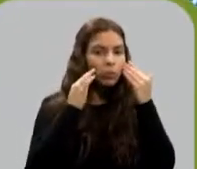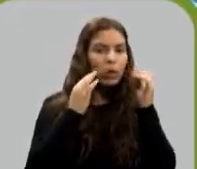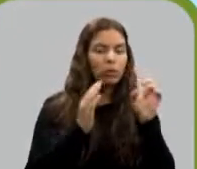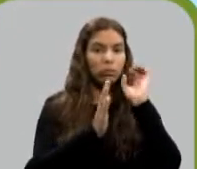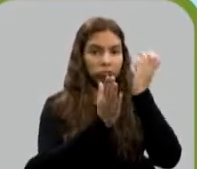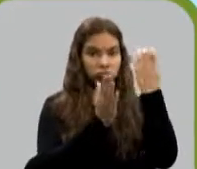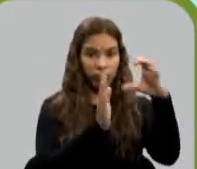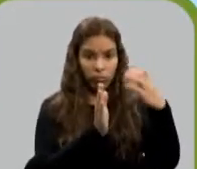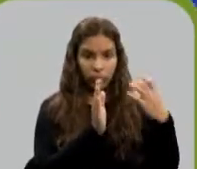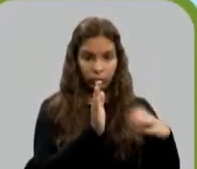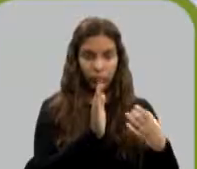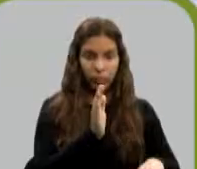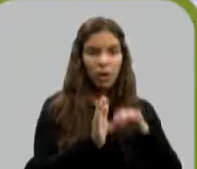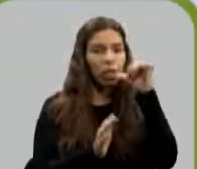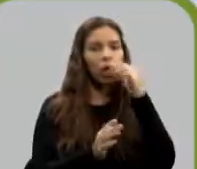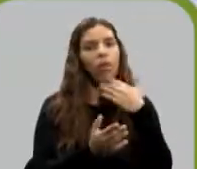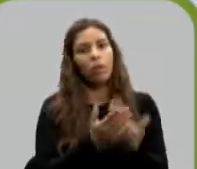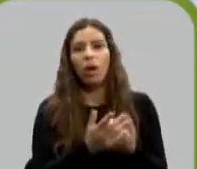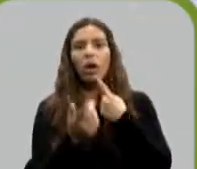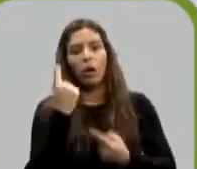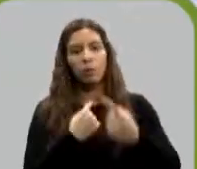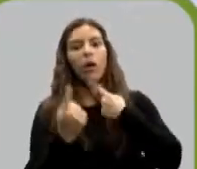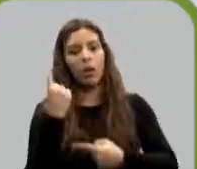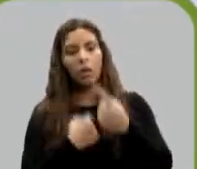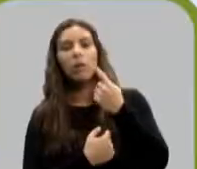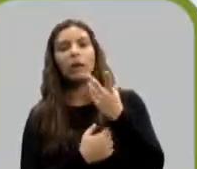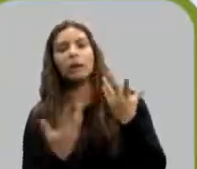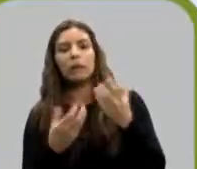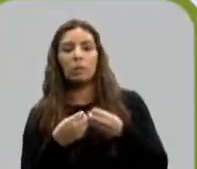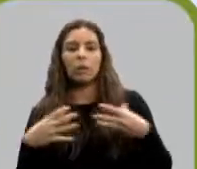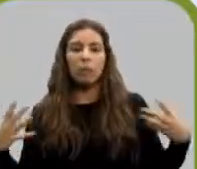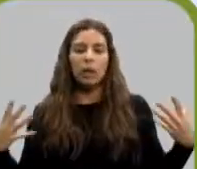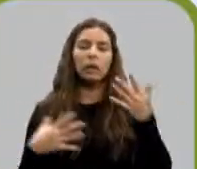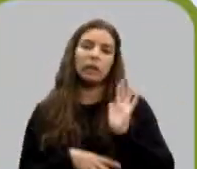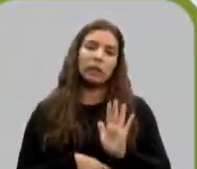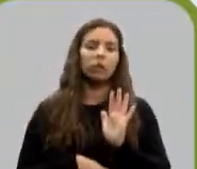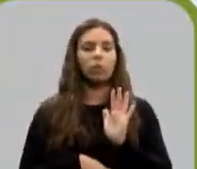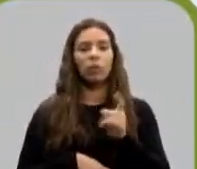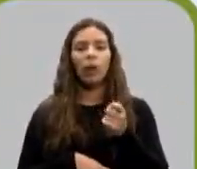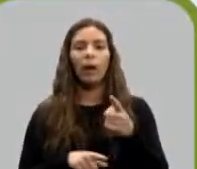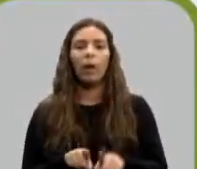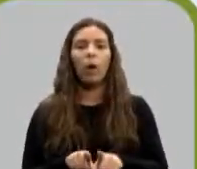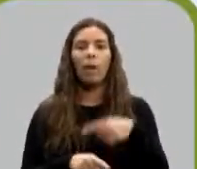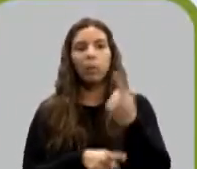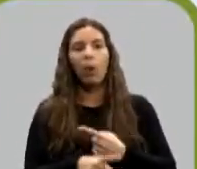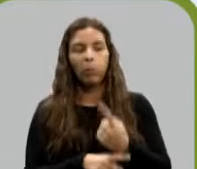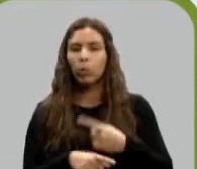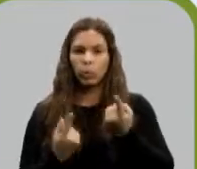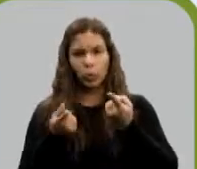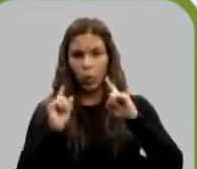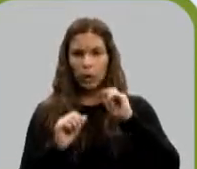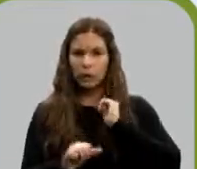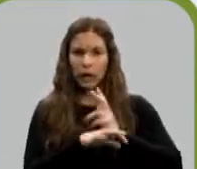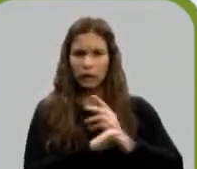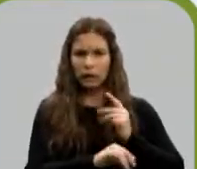formos no Facebook, tudo o que nós colocamos lá, ou quase tudo, gera reclamações, como é que vamos lidar com isso. Portanto, não é um trabalho monótono.